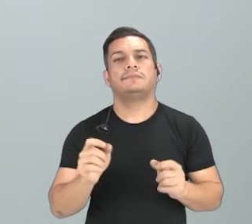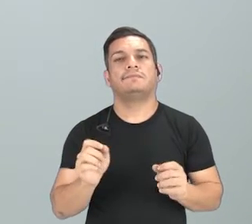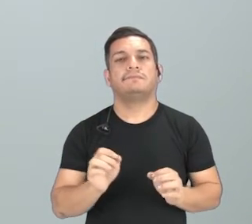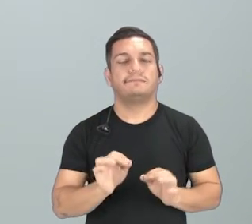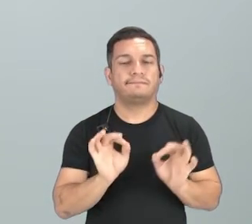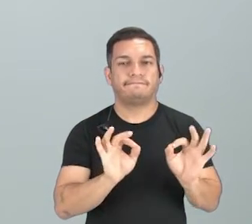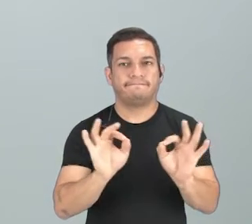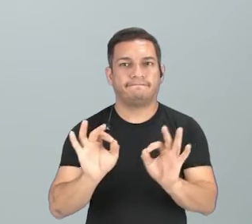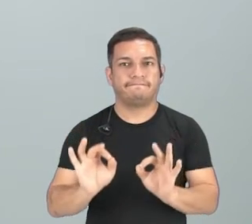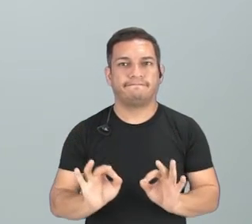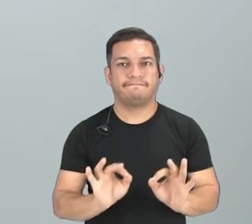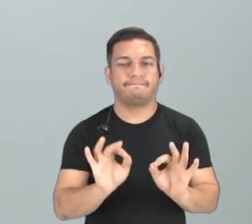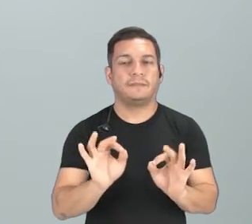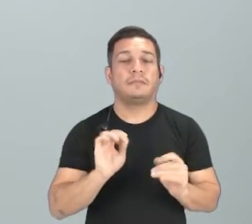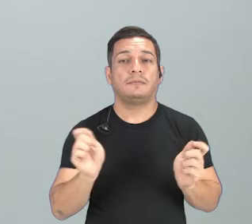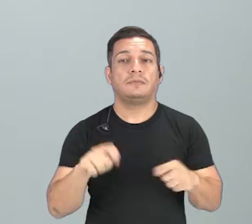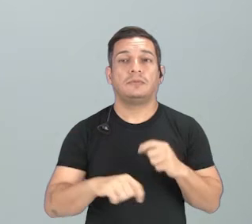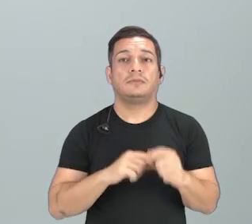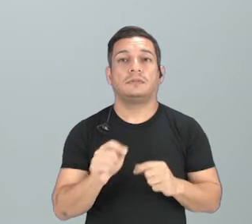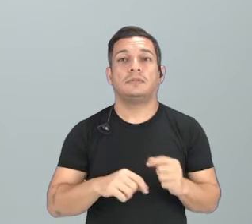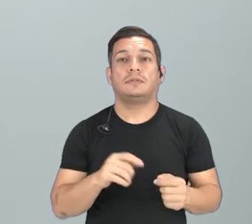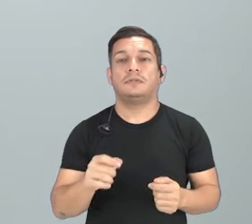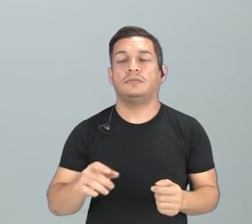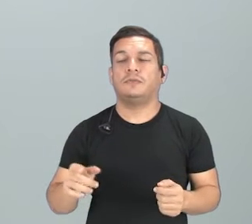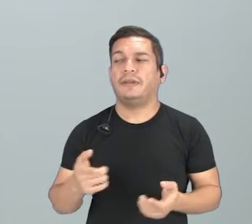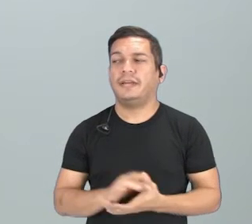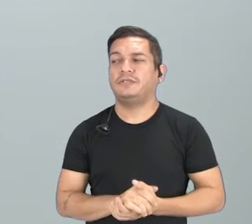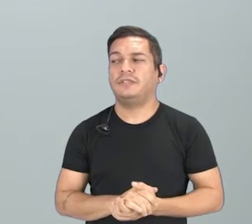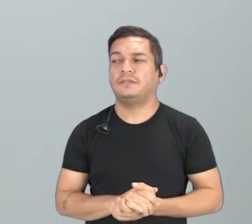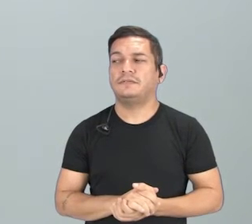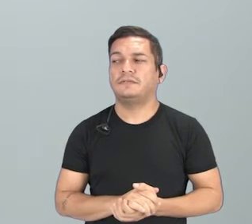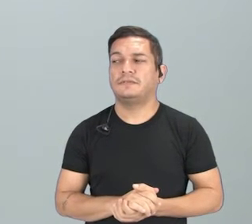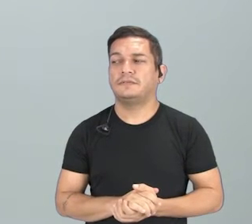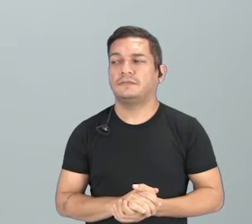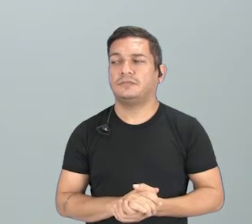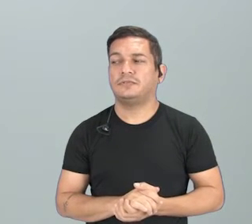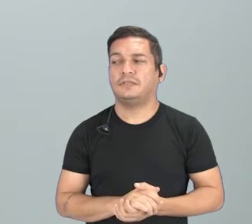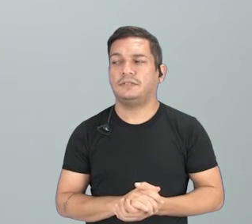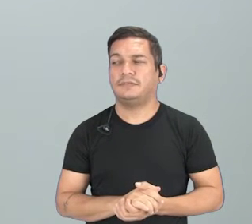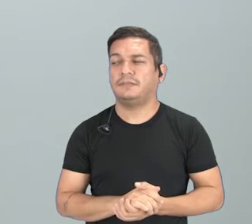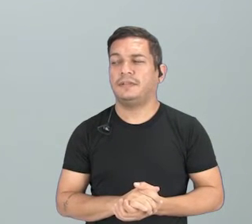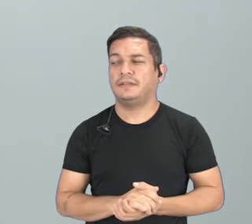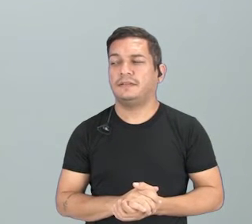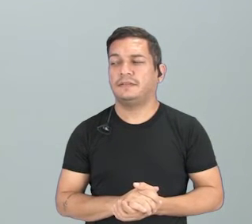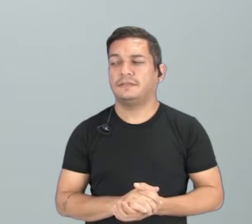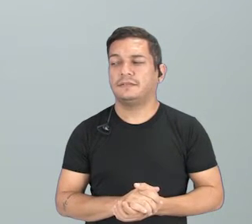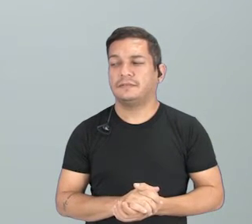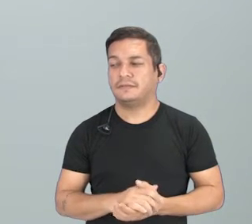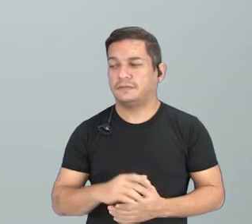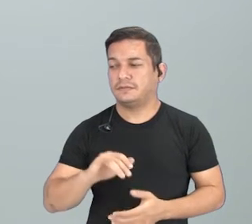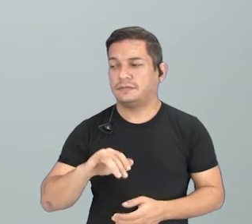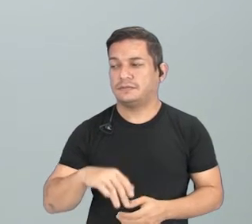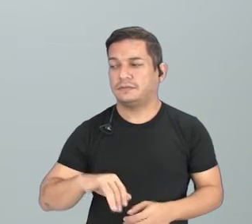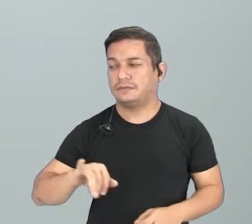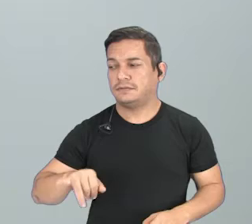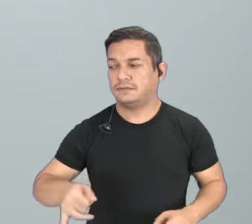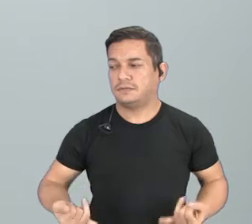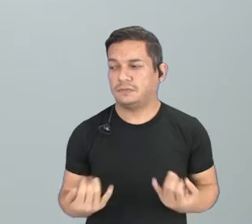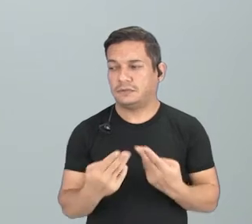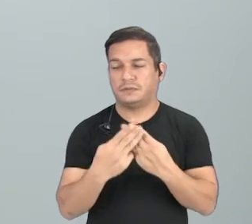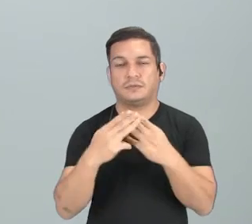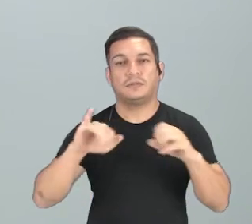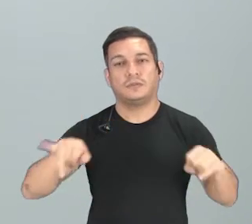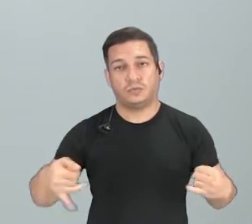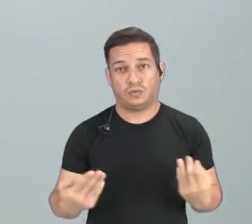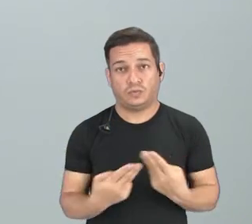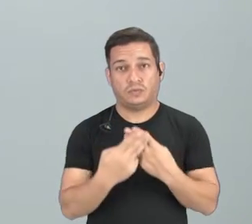estrutura para poder dizimar os judeus. Que estrutura era essa? As câmaras de gás, que não eram simples de funcionamento. Tinha que ter um